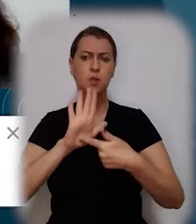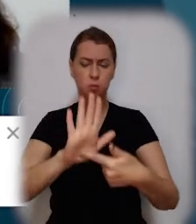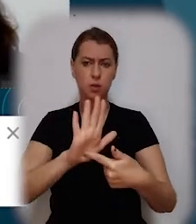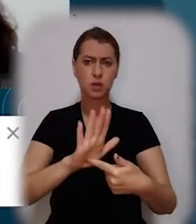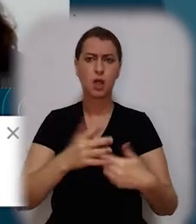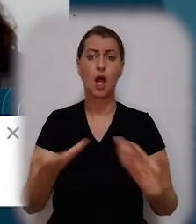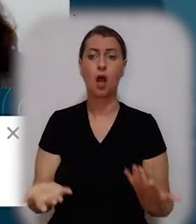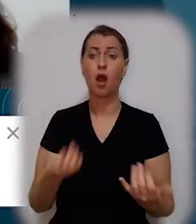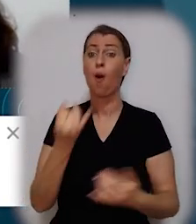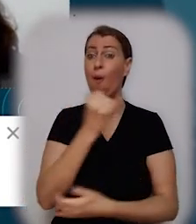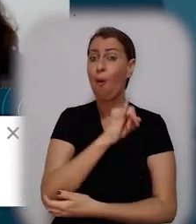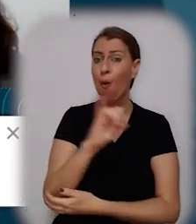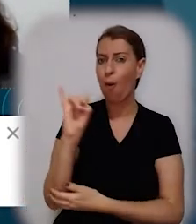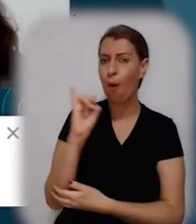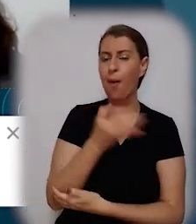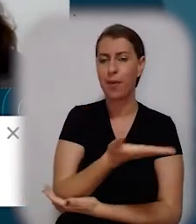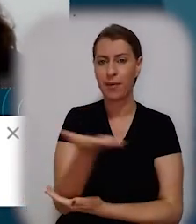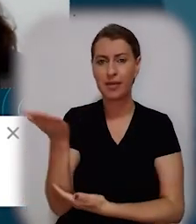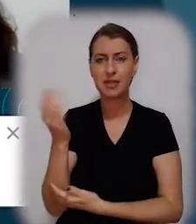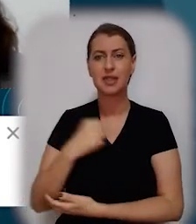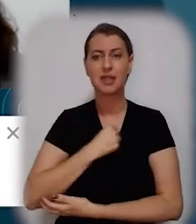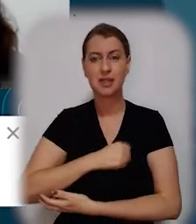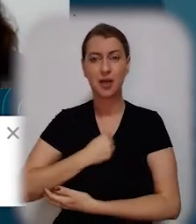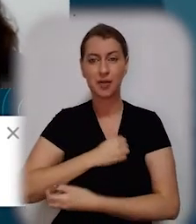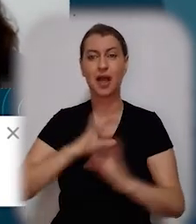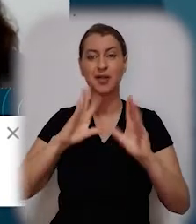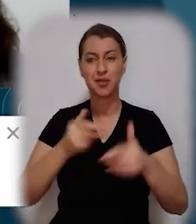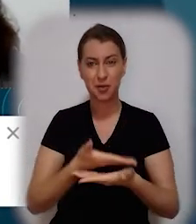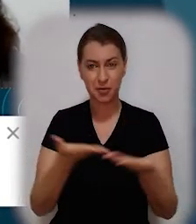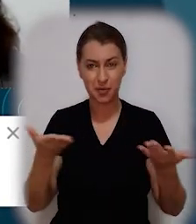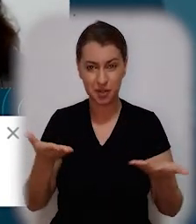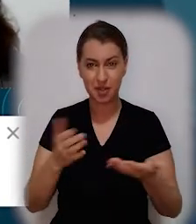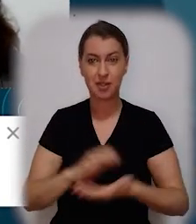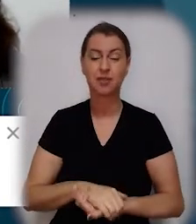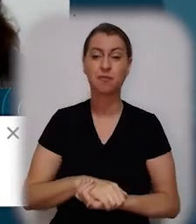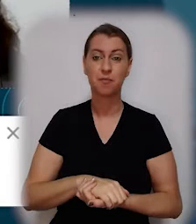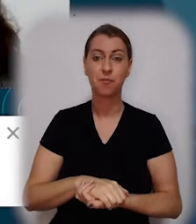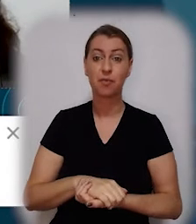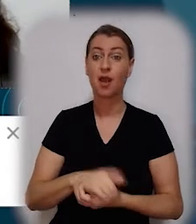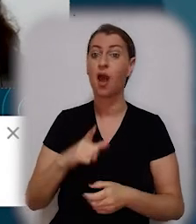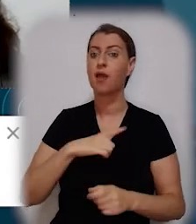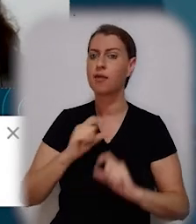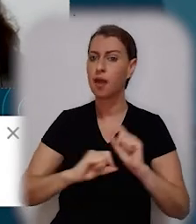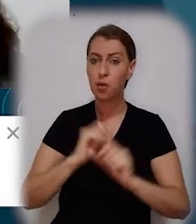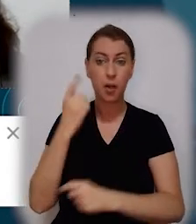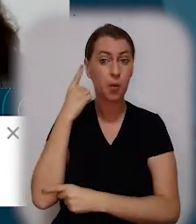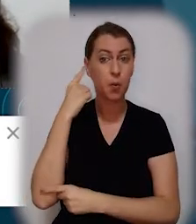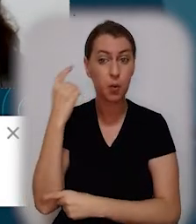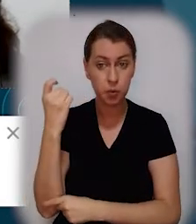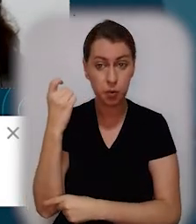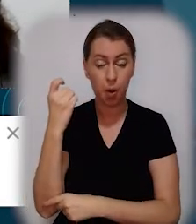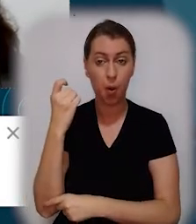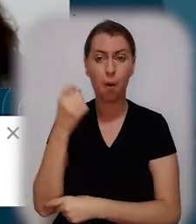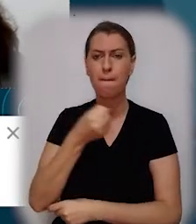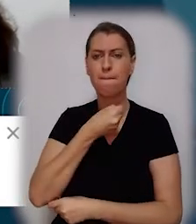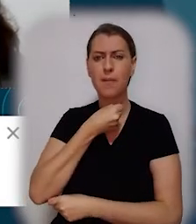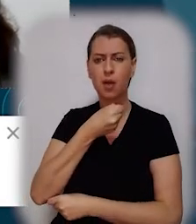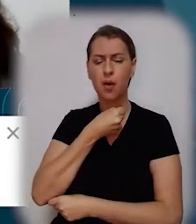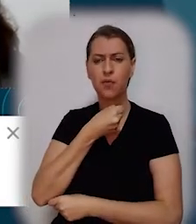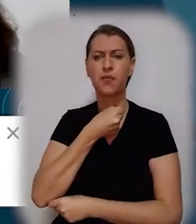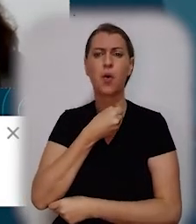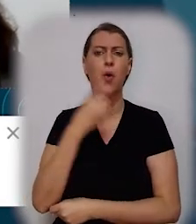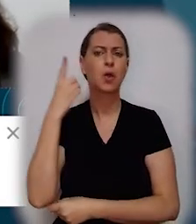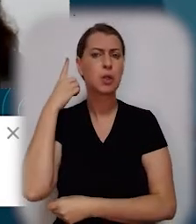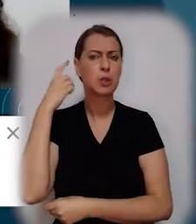aparecer. Tô dando um oizinho para vocês aqui. Saudades de todo mundo, tá? E aqui a questão do som, tá? Microfone, som